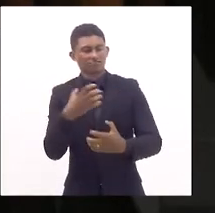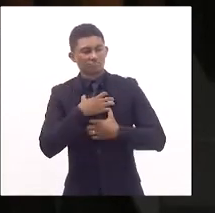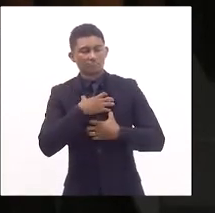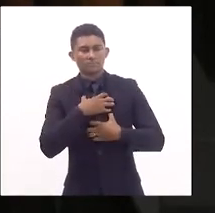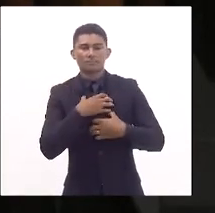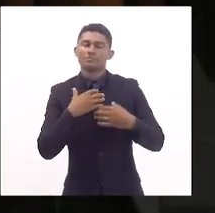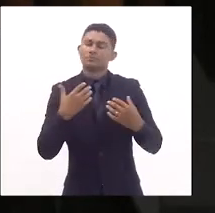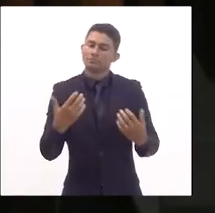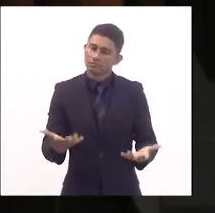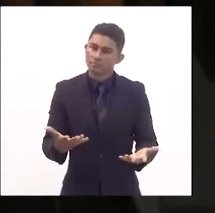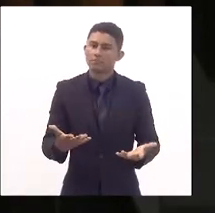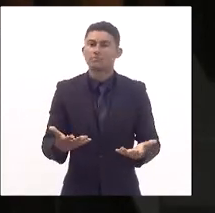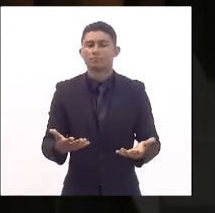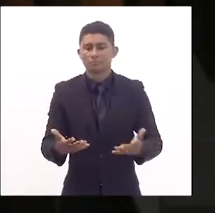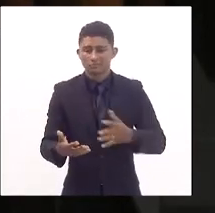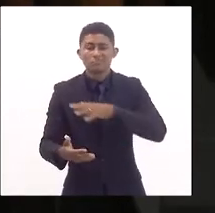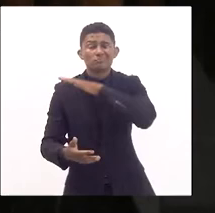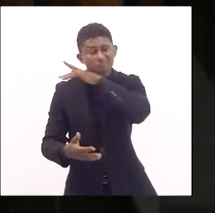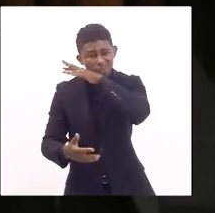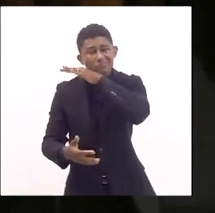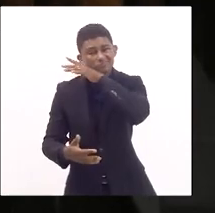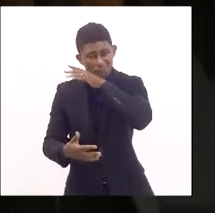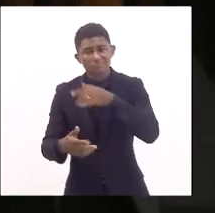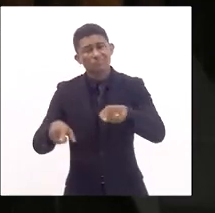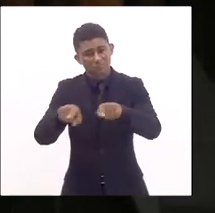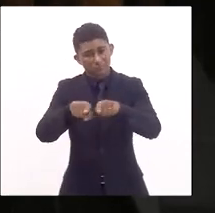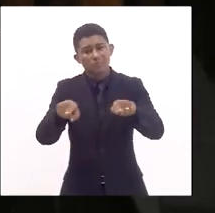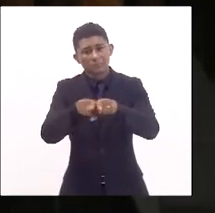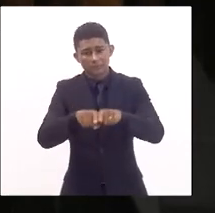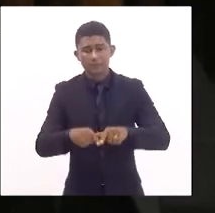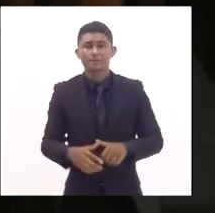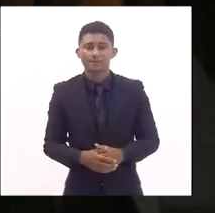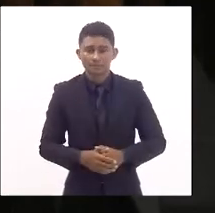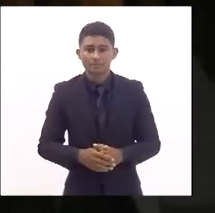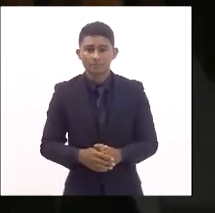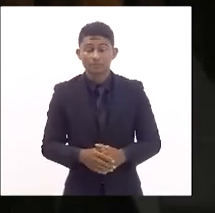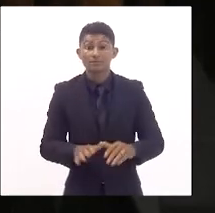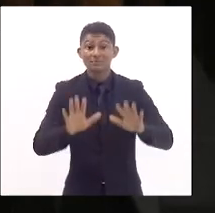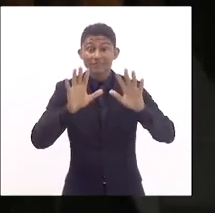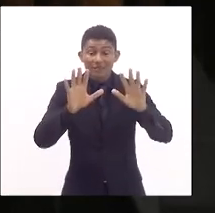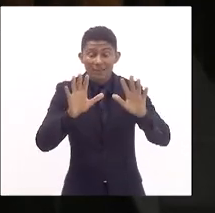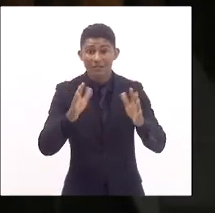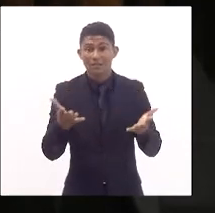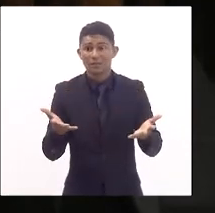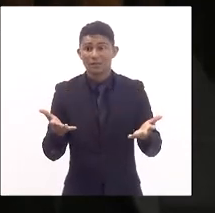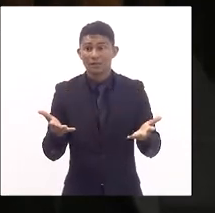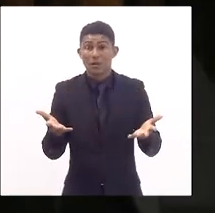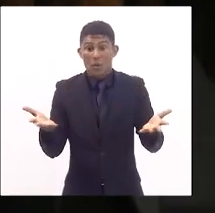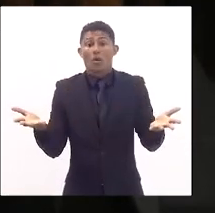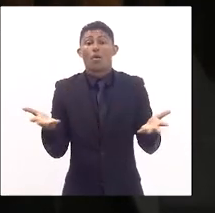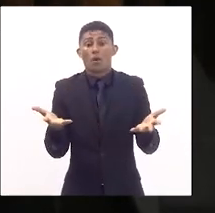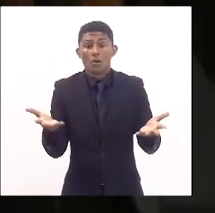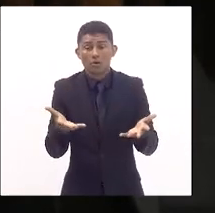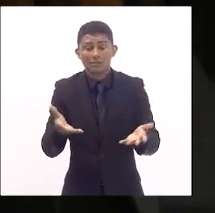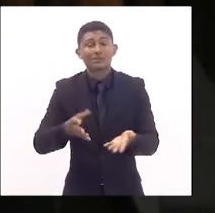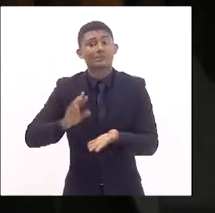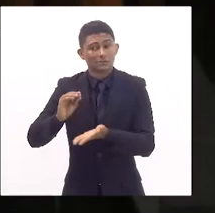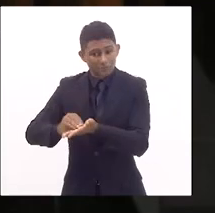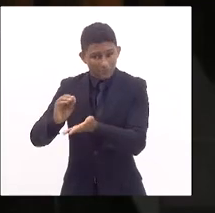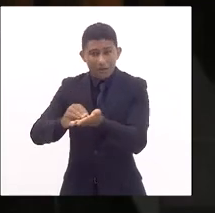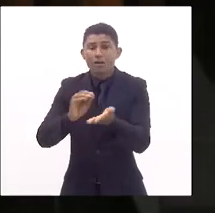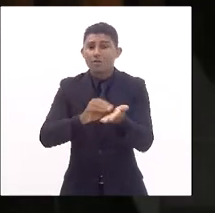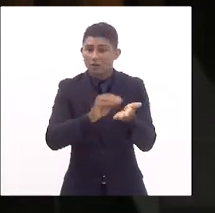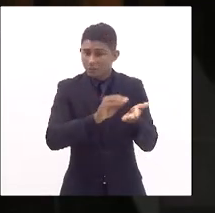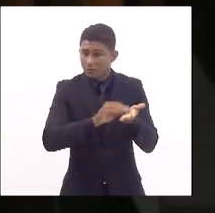isso também não dá certo É mas tá faltando nesses tempos atuais